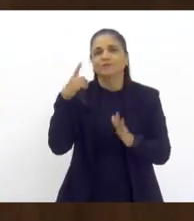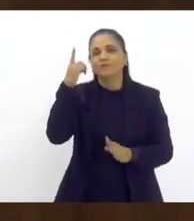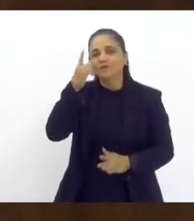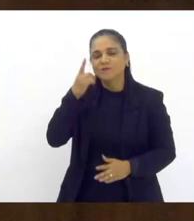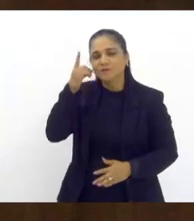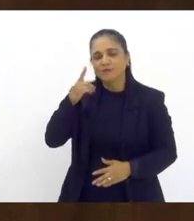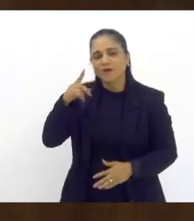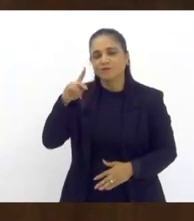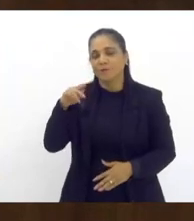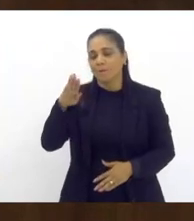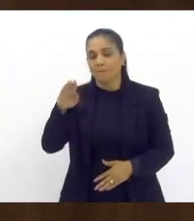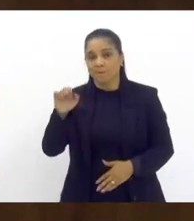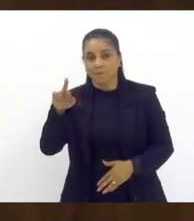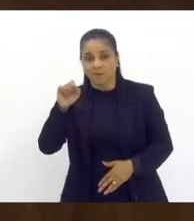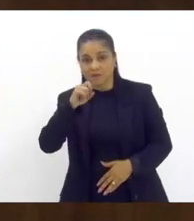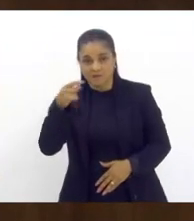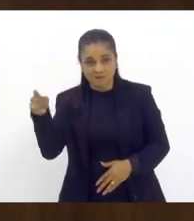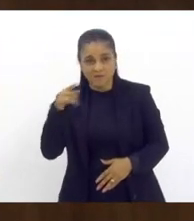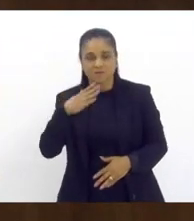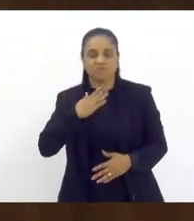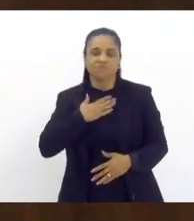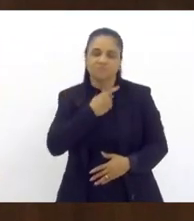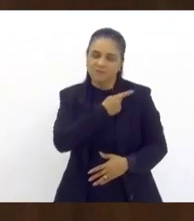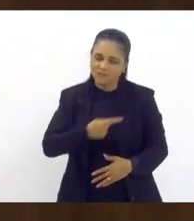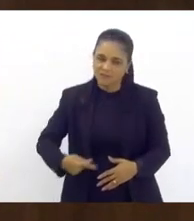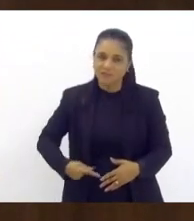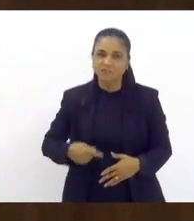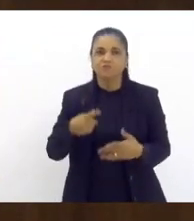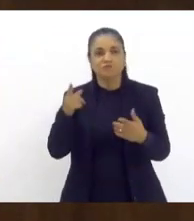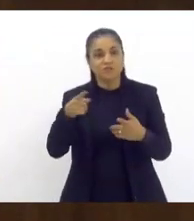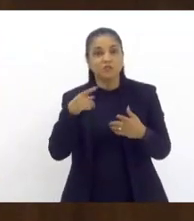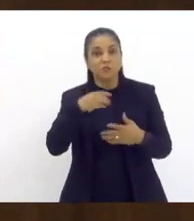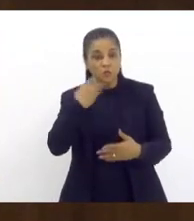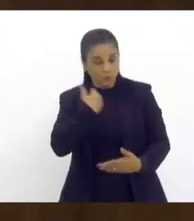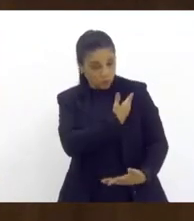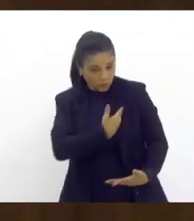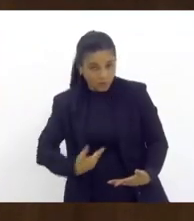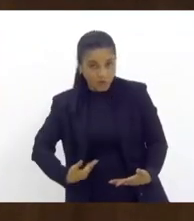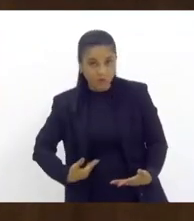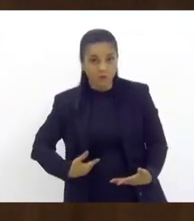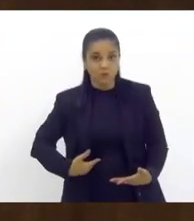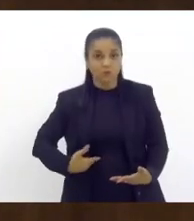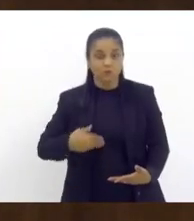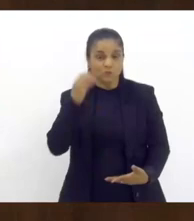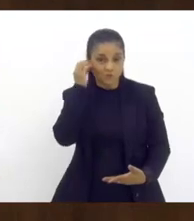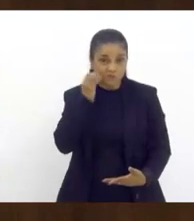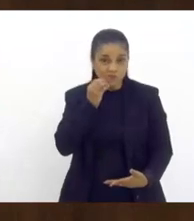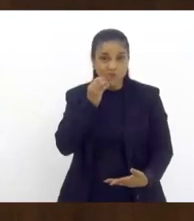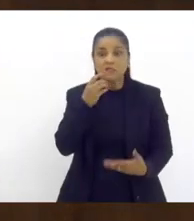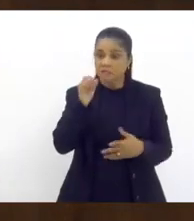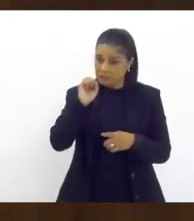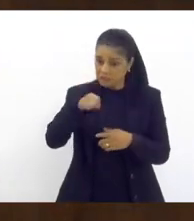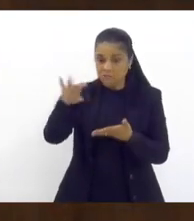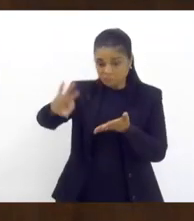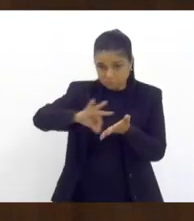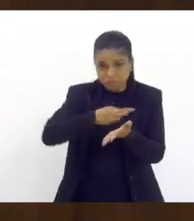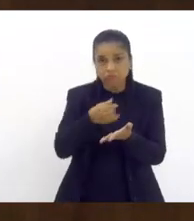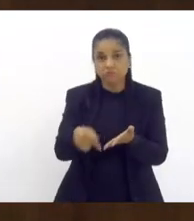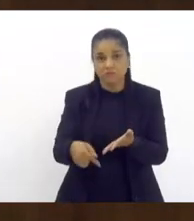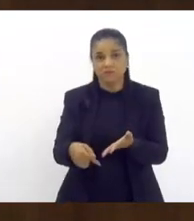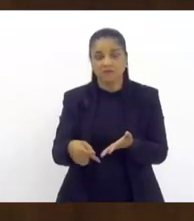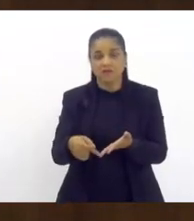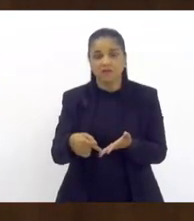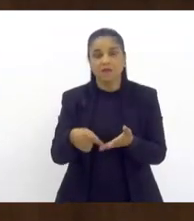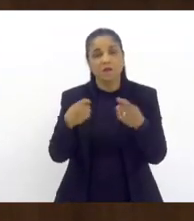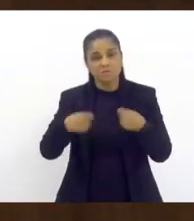presidente, que foram sancionados pelo governador com louvor, sancionados. Ou seja, ele disse sim, agora a gente precisa